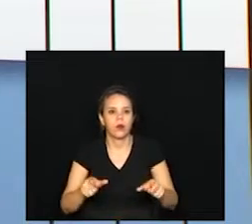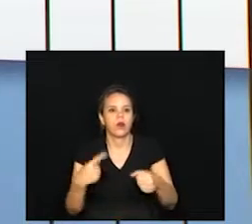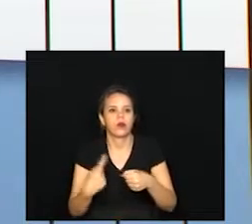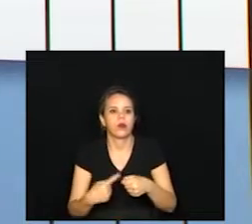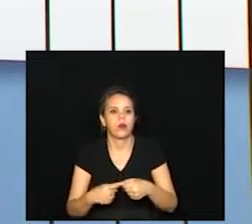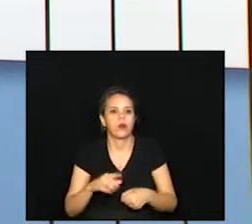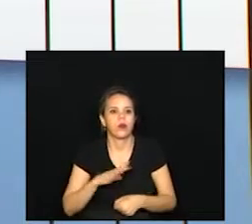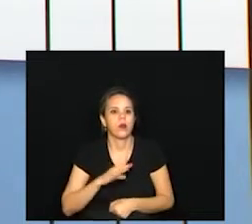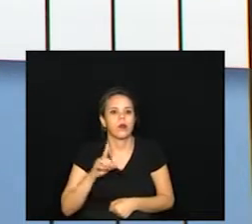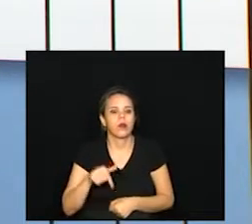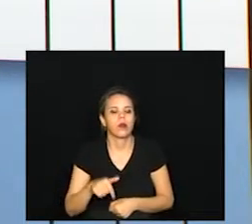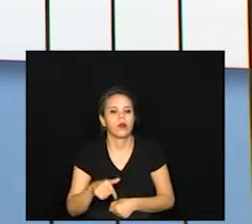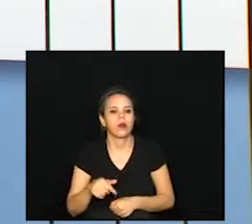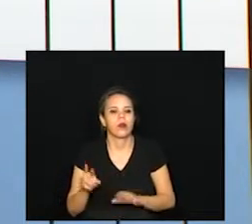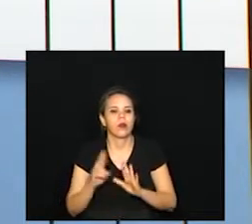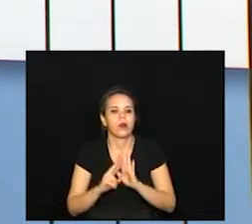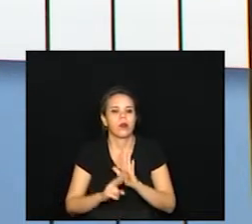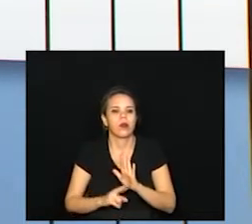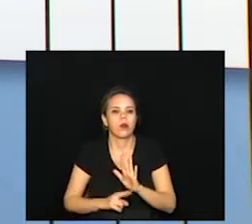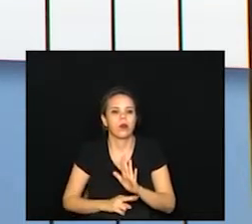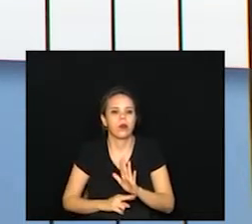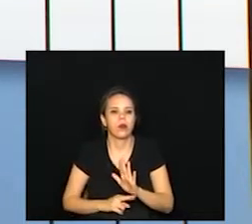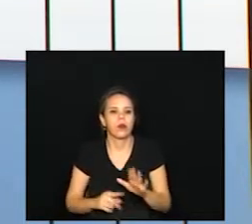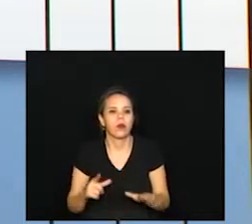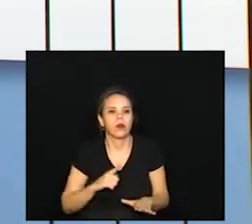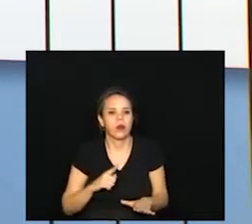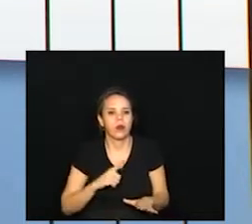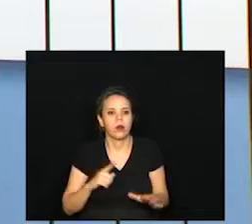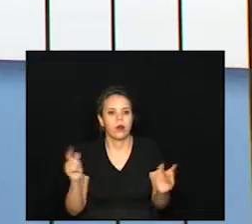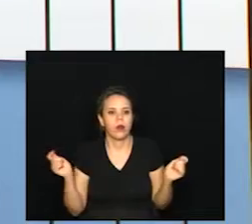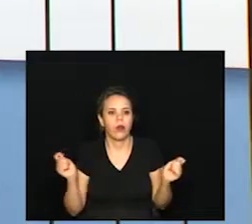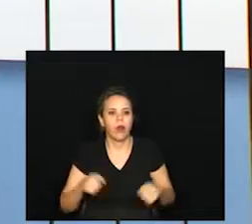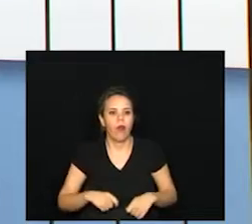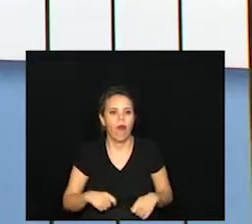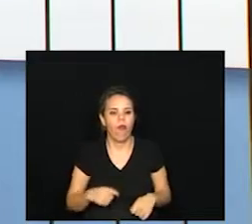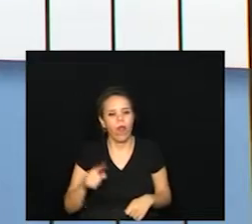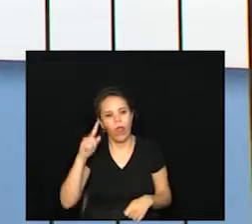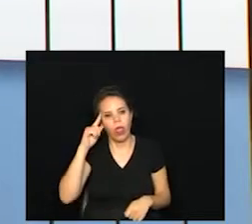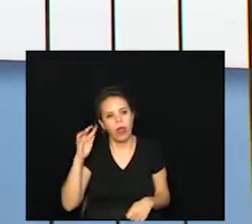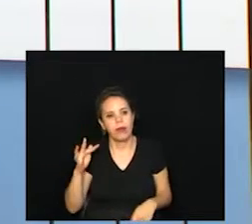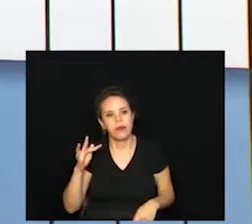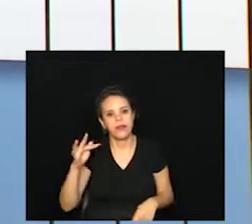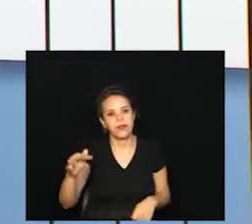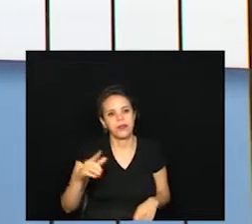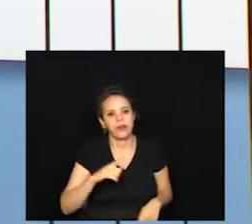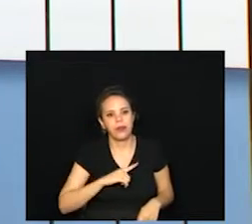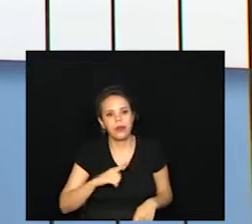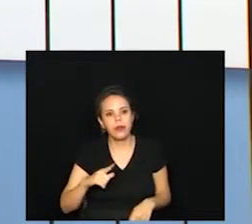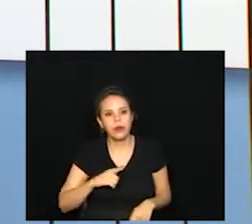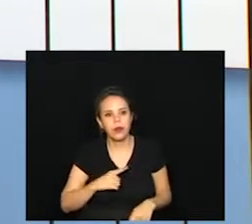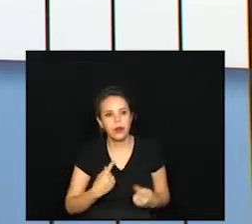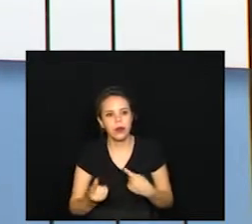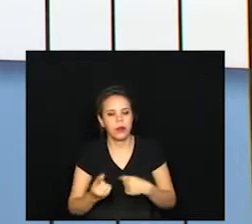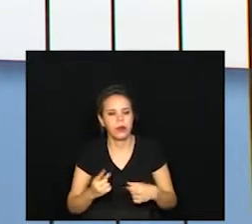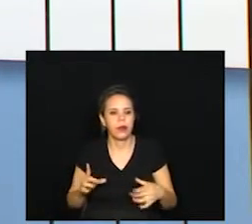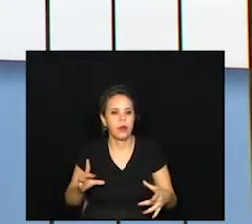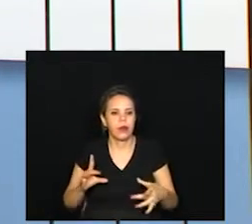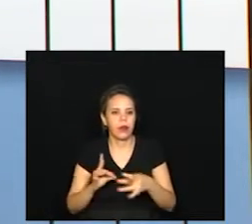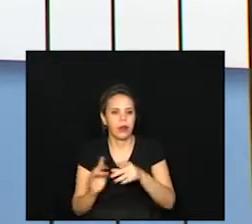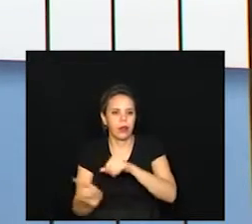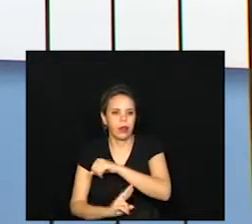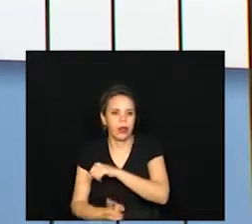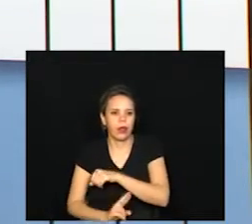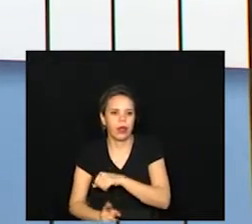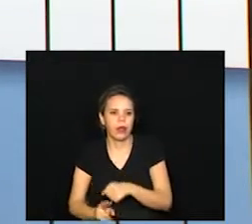municipal, porque é um dos critérios para que tenha essa possibilidade de um dia termos aí uma alça de acesso.